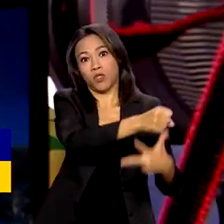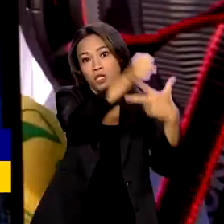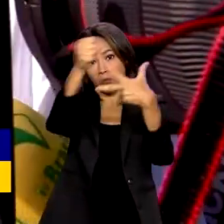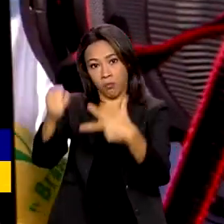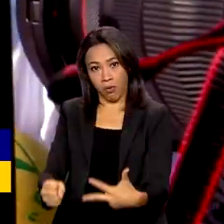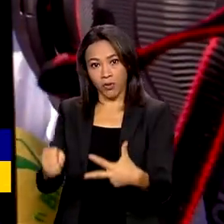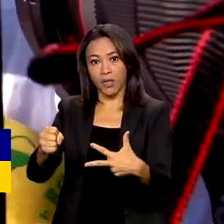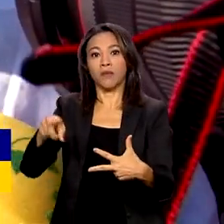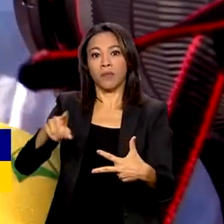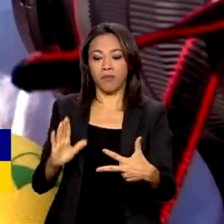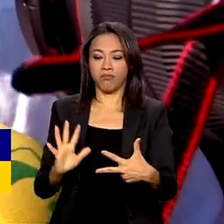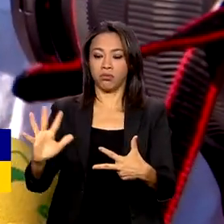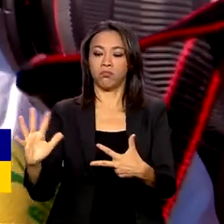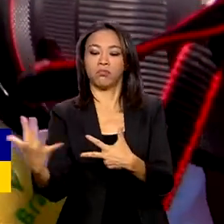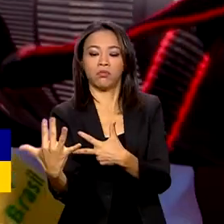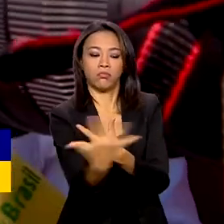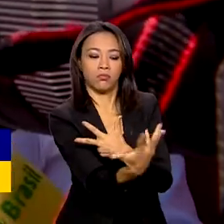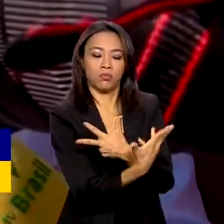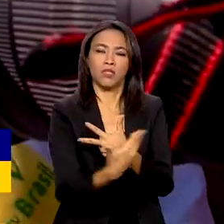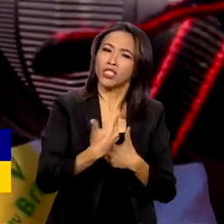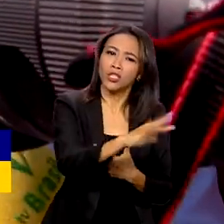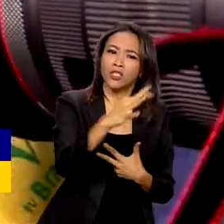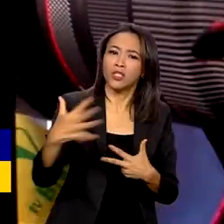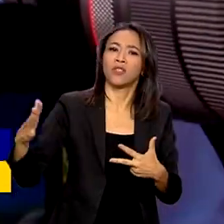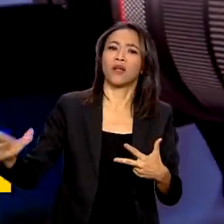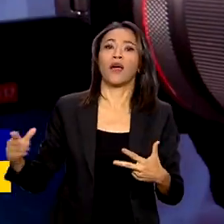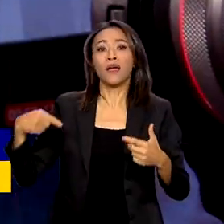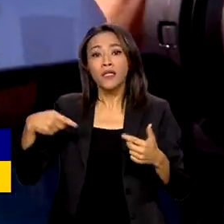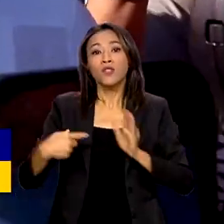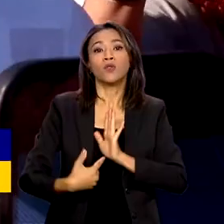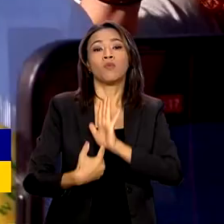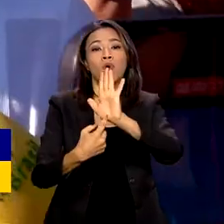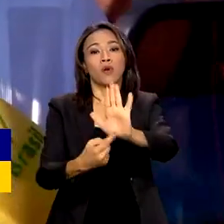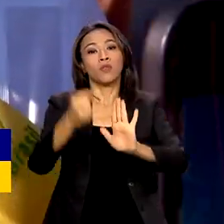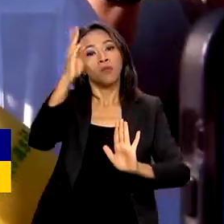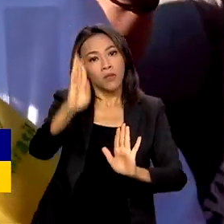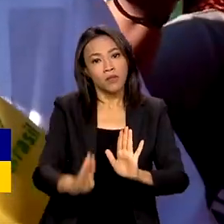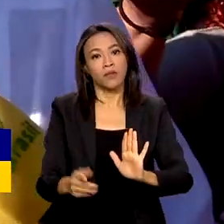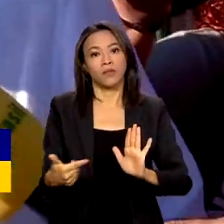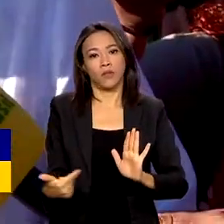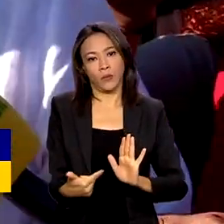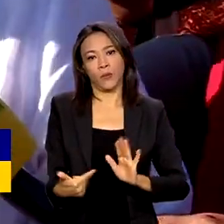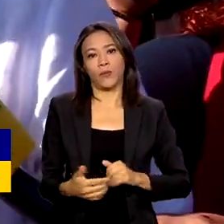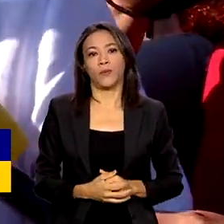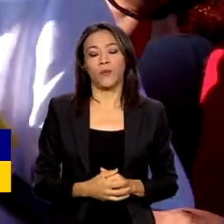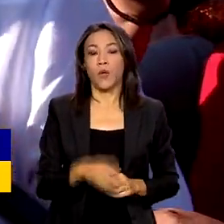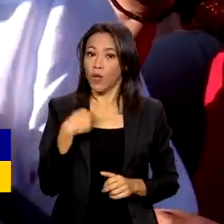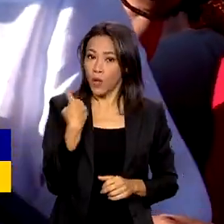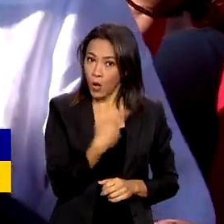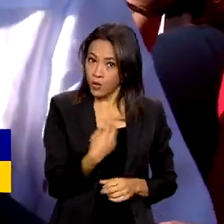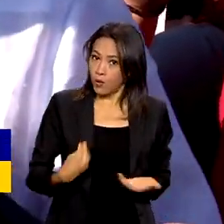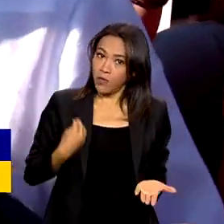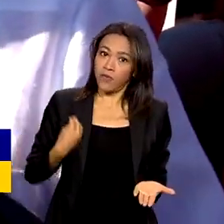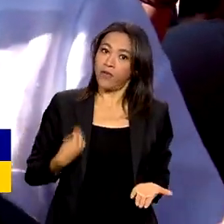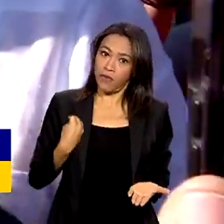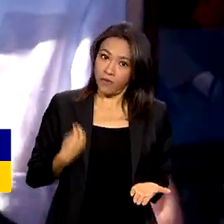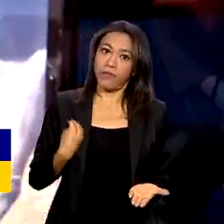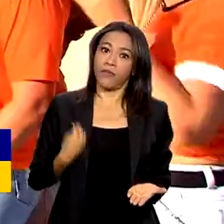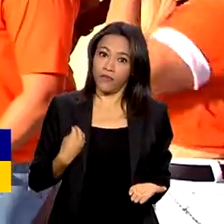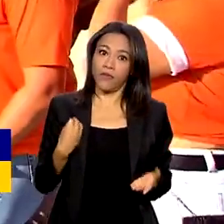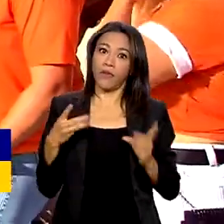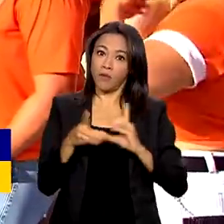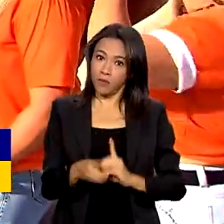quem decide é o Congresso Nacional. É que eu acho que é um exemplo para o Brasil. Nós estamos ou não estamos vivendo num regime